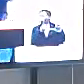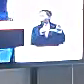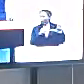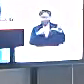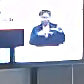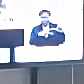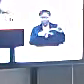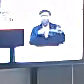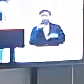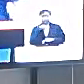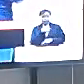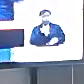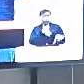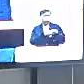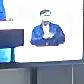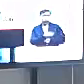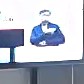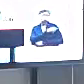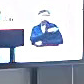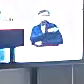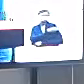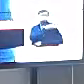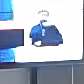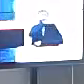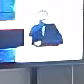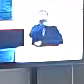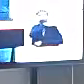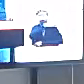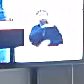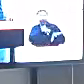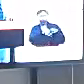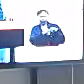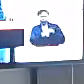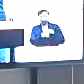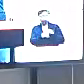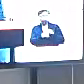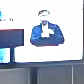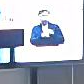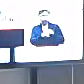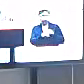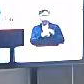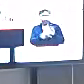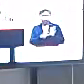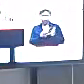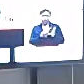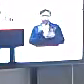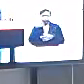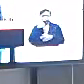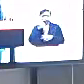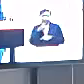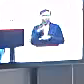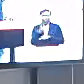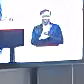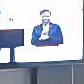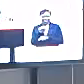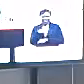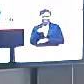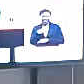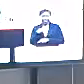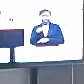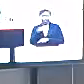ela formou segundo grau por isso concordo com aquela professora que tava aqui aquela aquela aquela senhora quando fala que